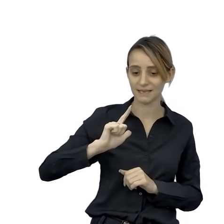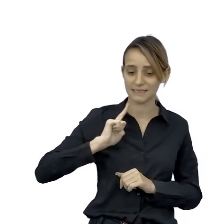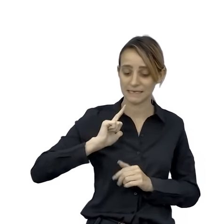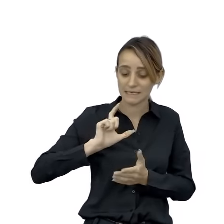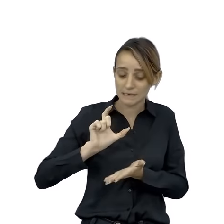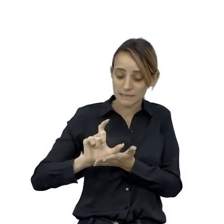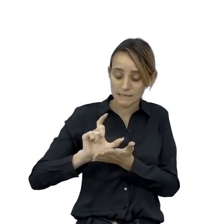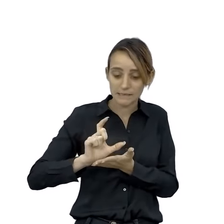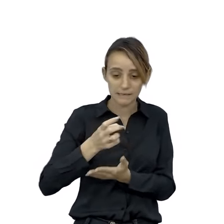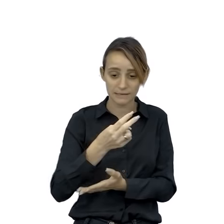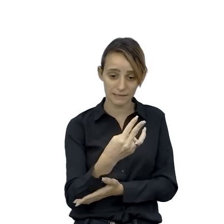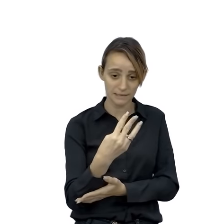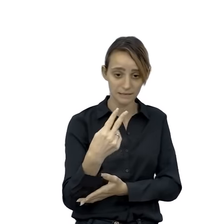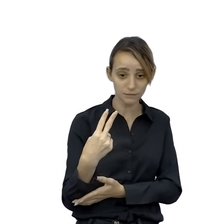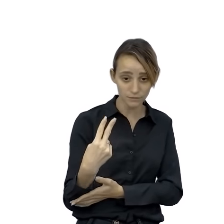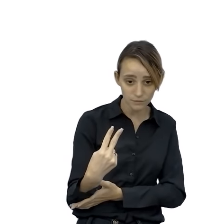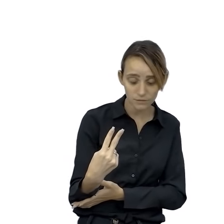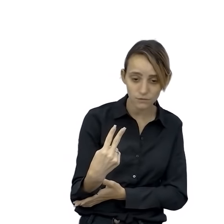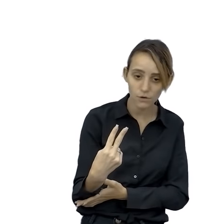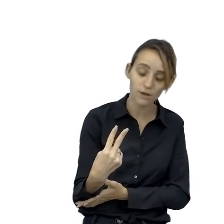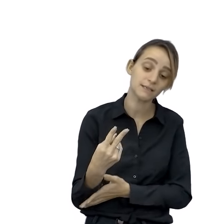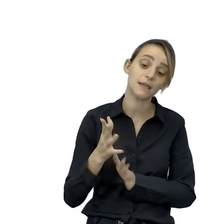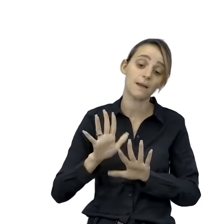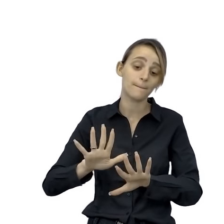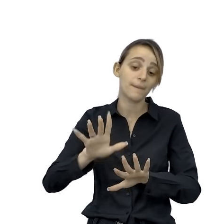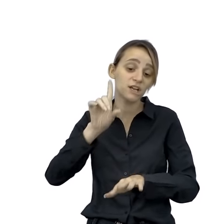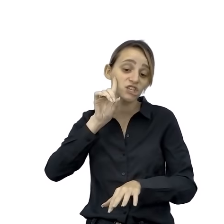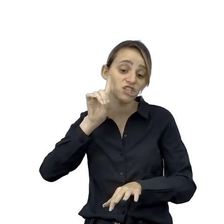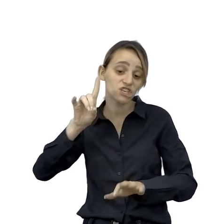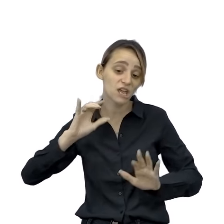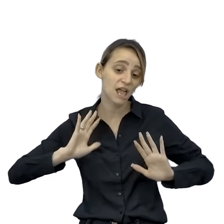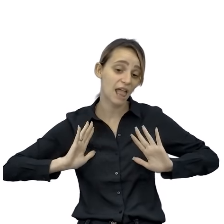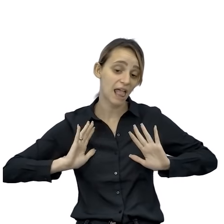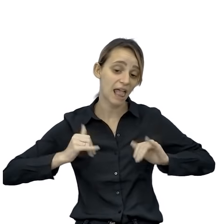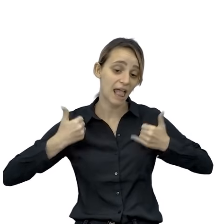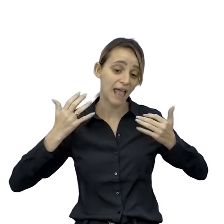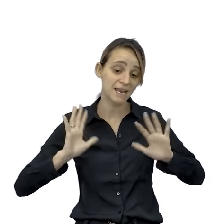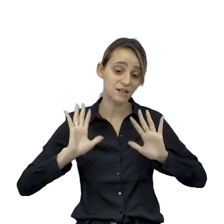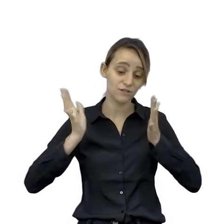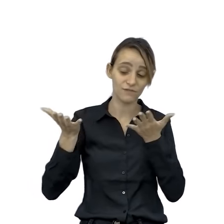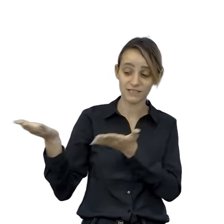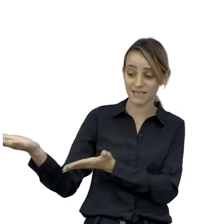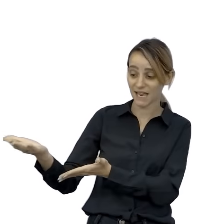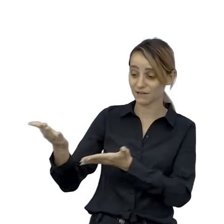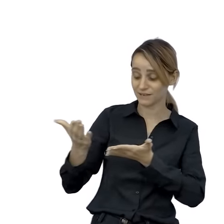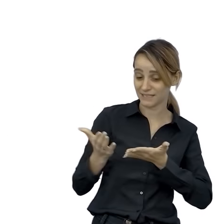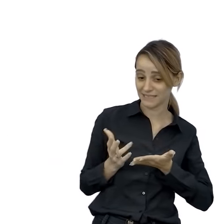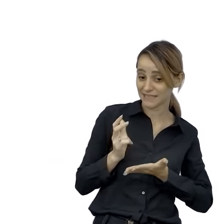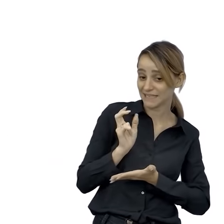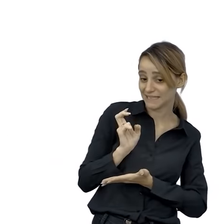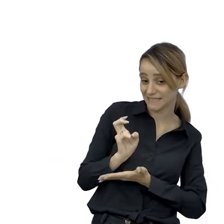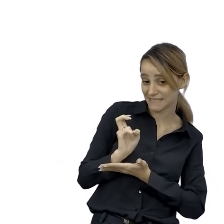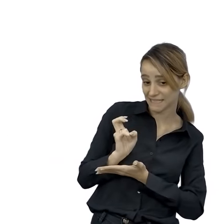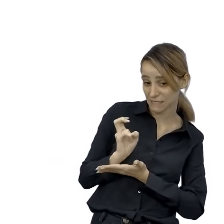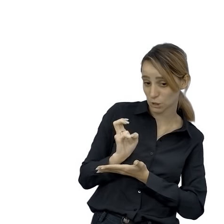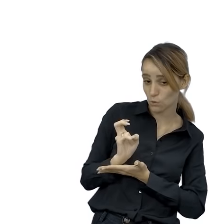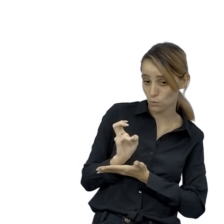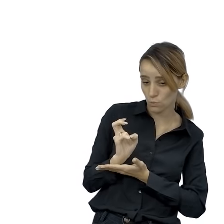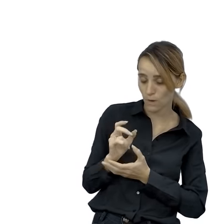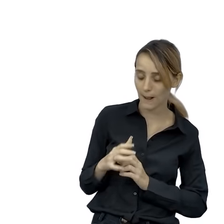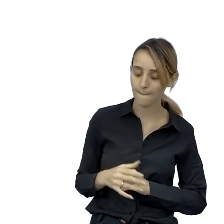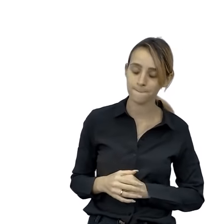aviões, e no caso aqui, no dia do seu aniversário, ela ganhou mais 5 novas miniaturas. Então, fazer essa